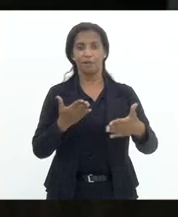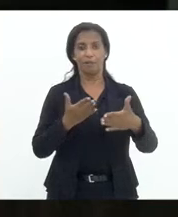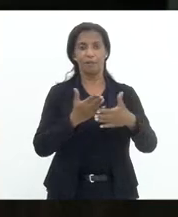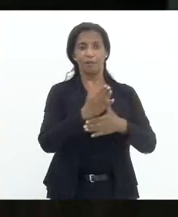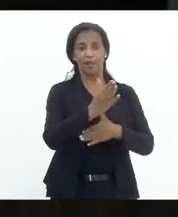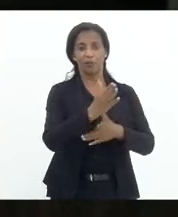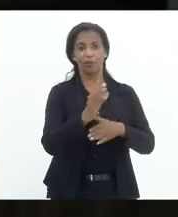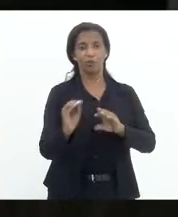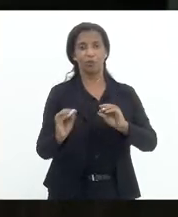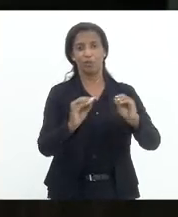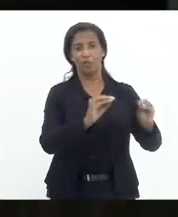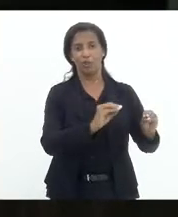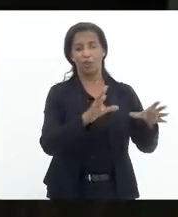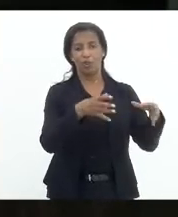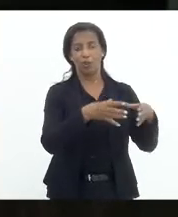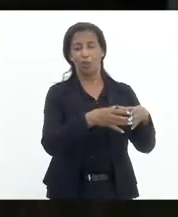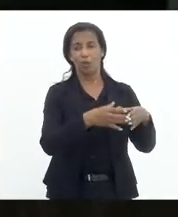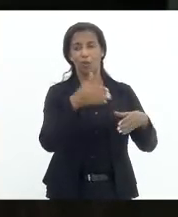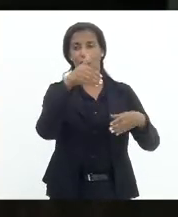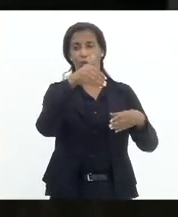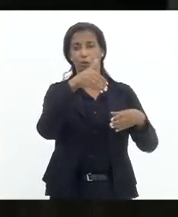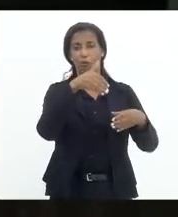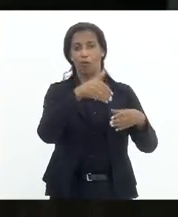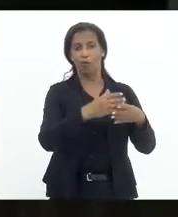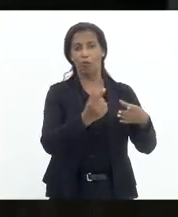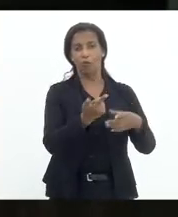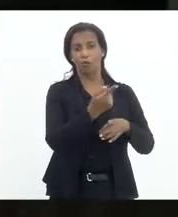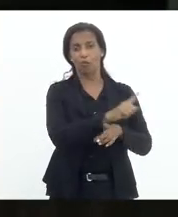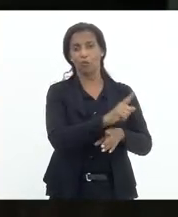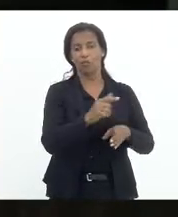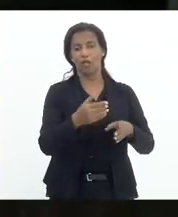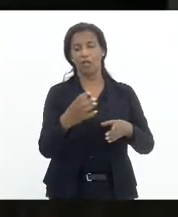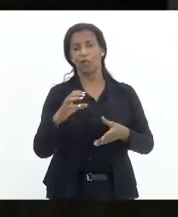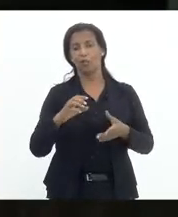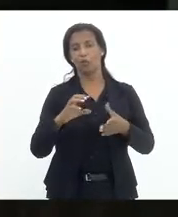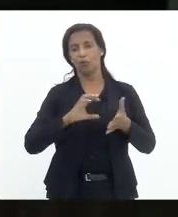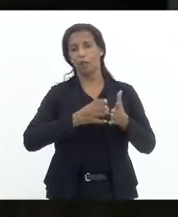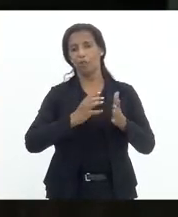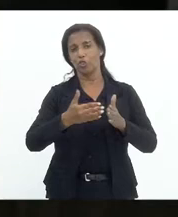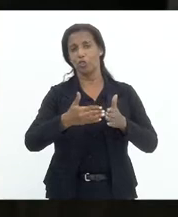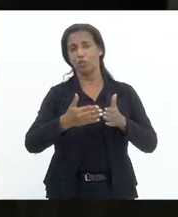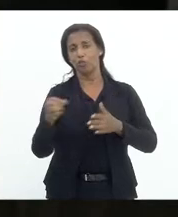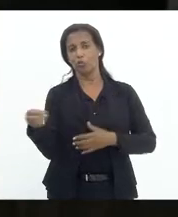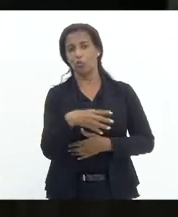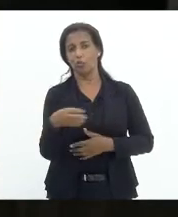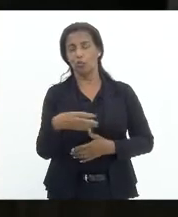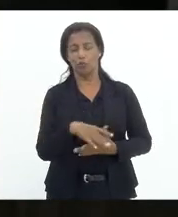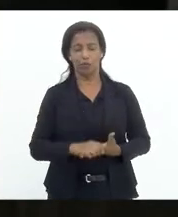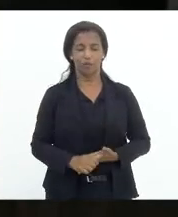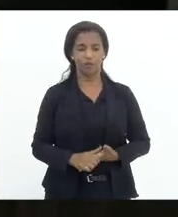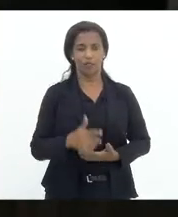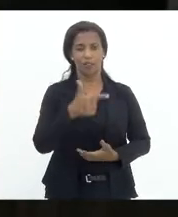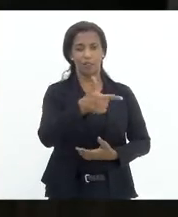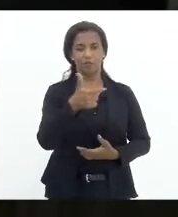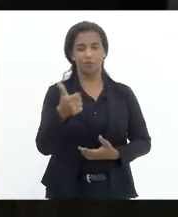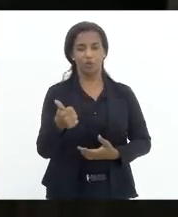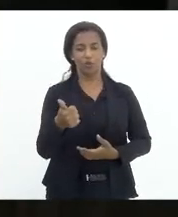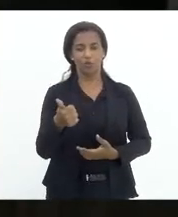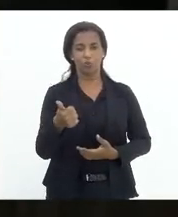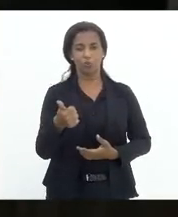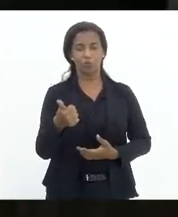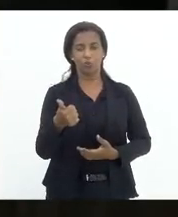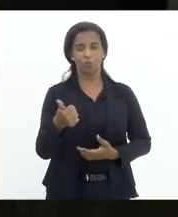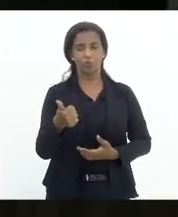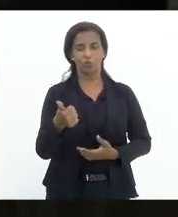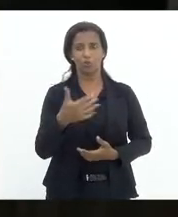vai à promulgação com voto pela abstenção do novo o projeto de resolução 649 de 21 de autoria do deputado Márcio Pacheco